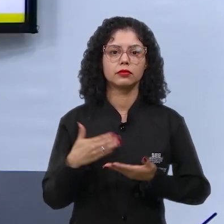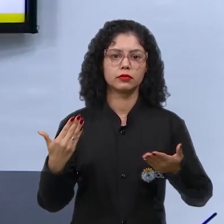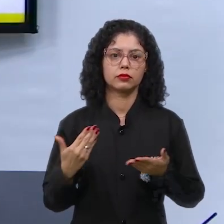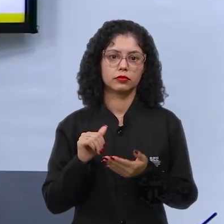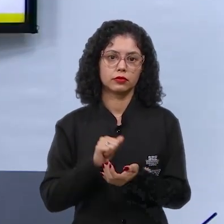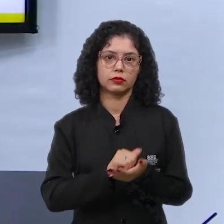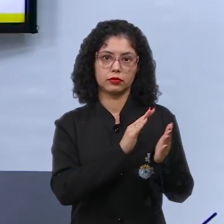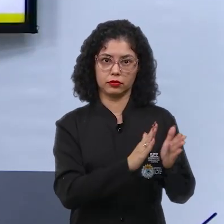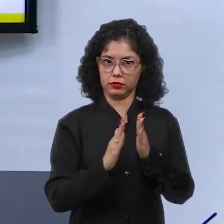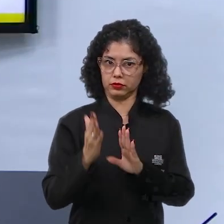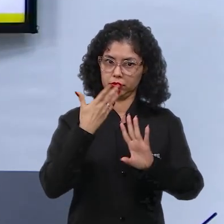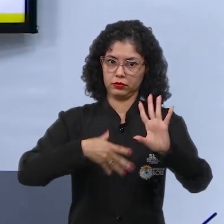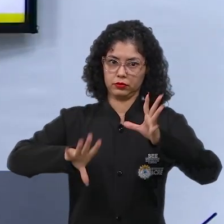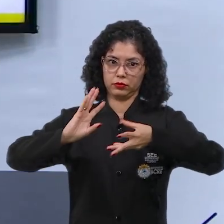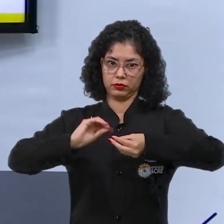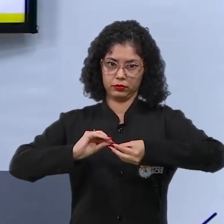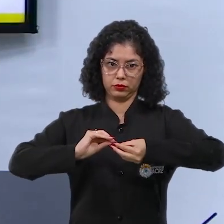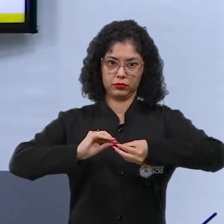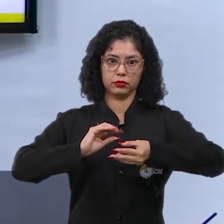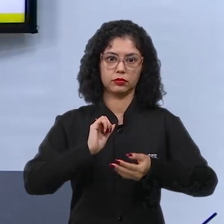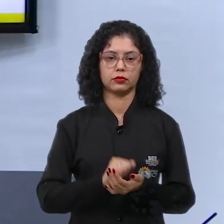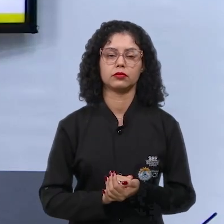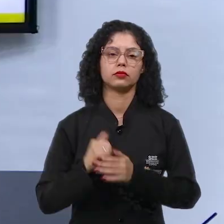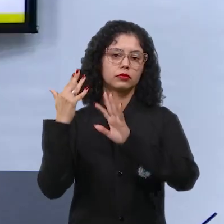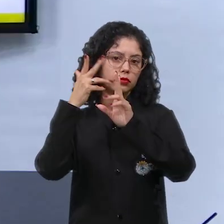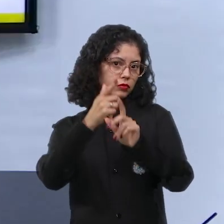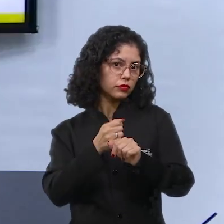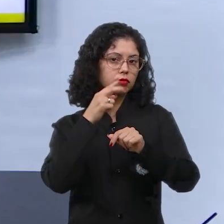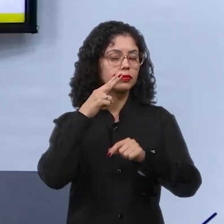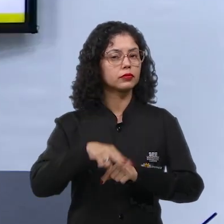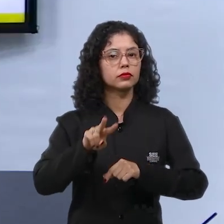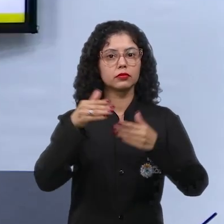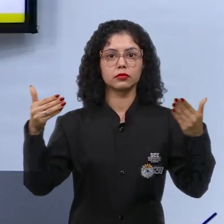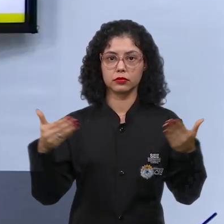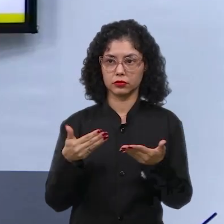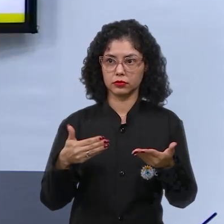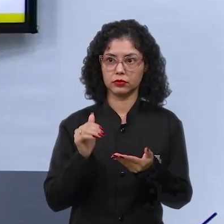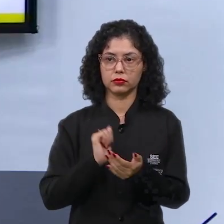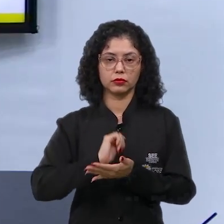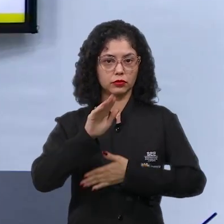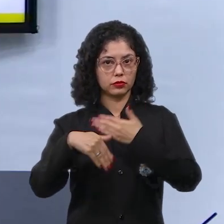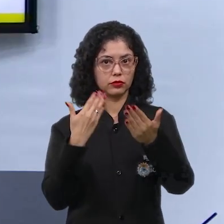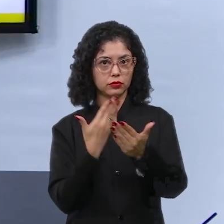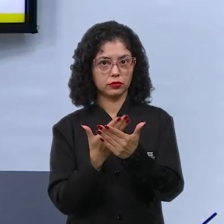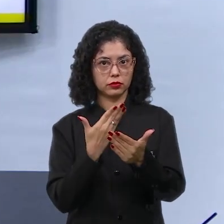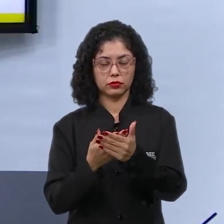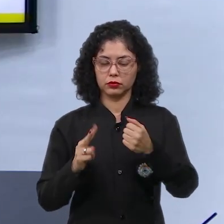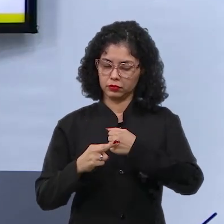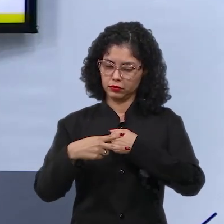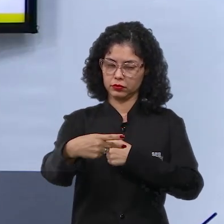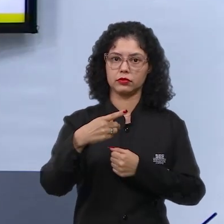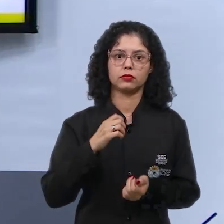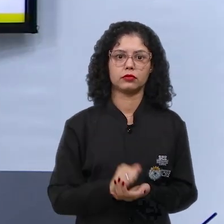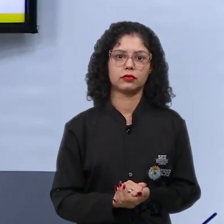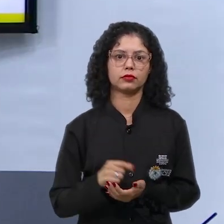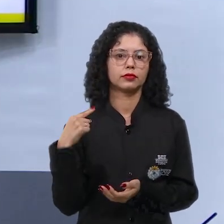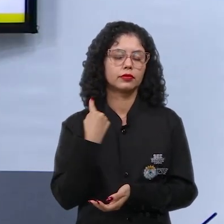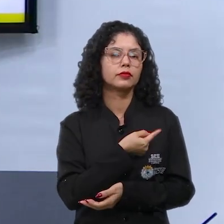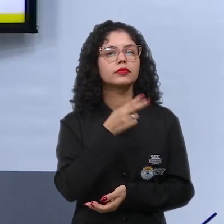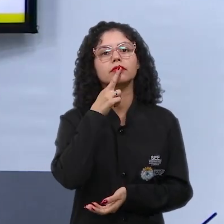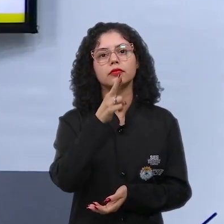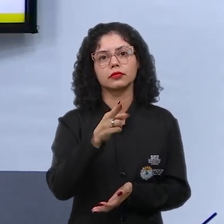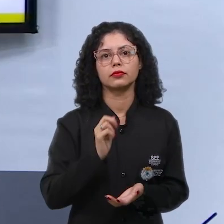vai para a parte do resumo, a gente vai dar uma revisada do que a gente viu no decorrer da nossa aula e, consequentemente, a gente vai